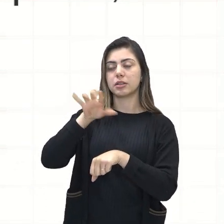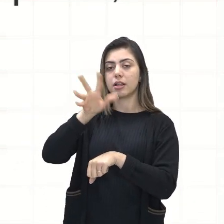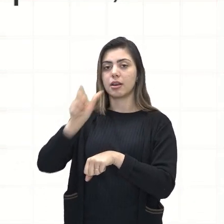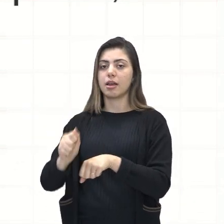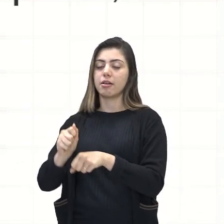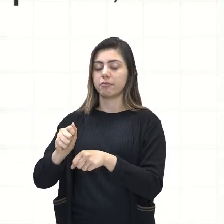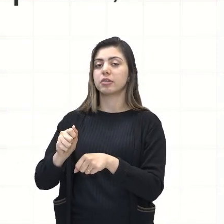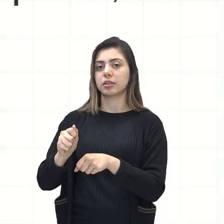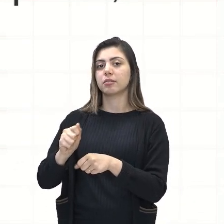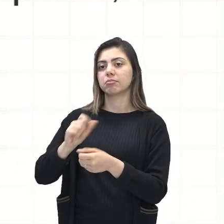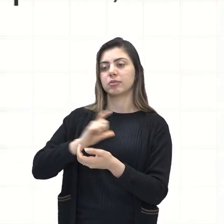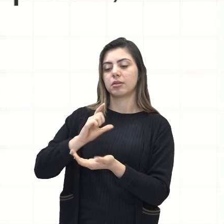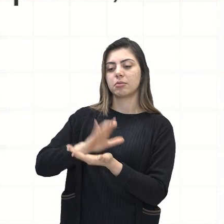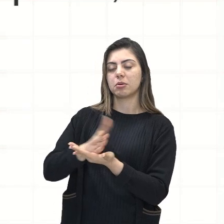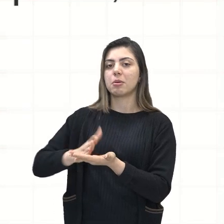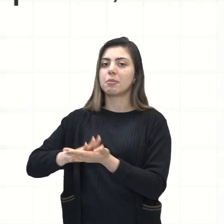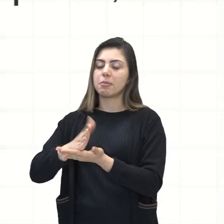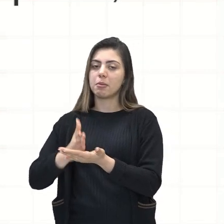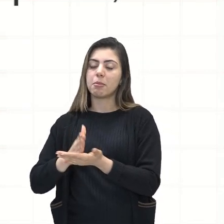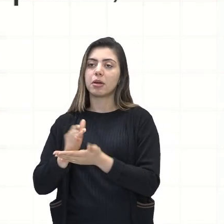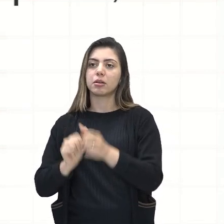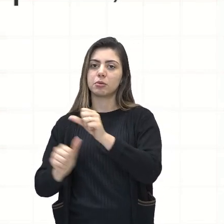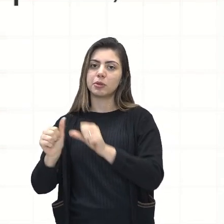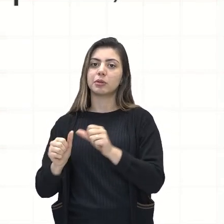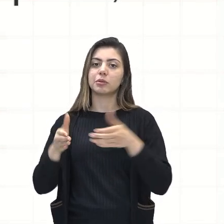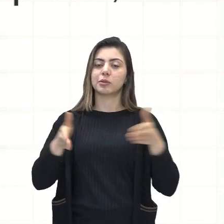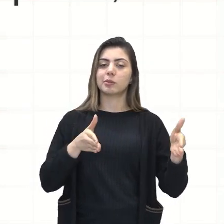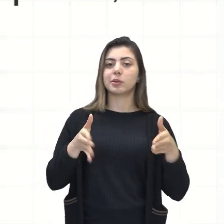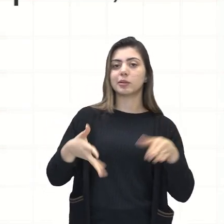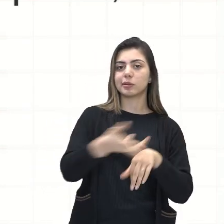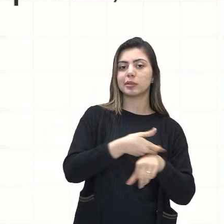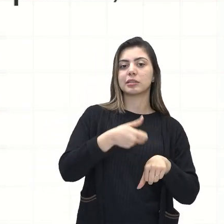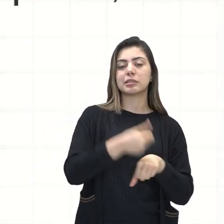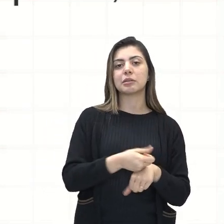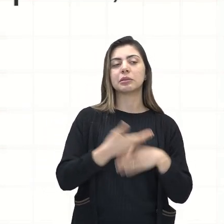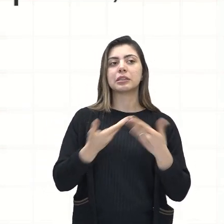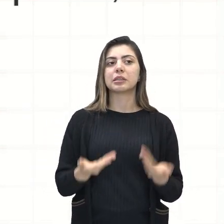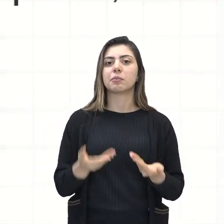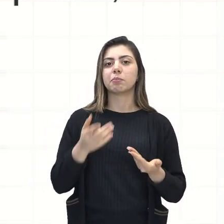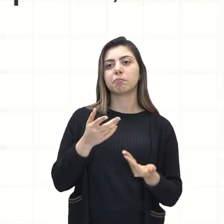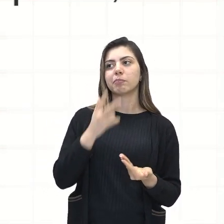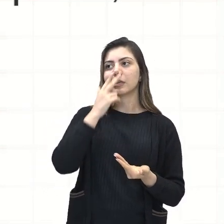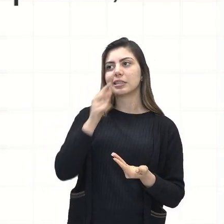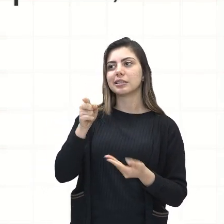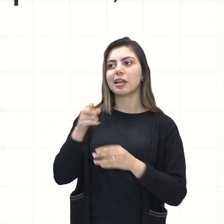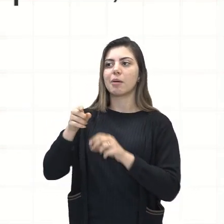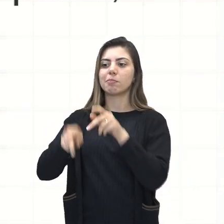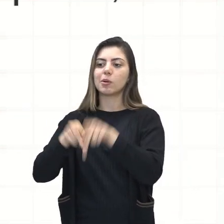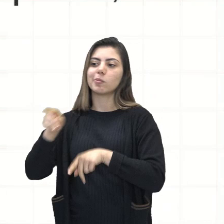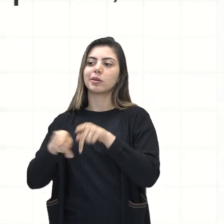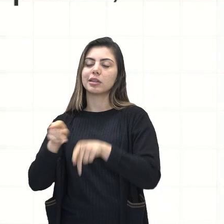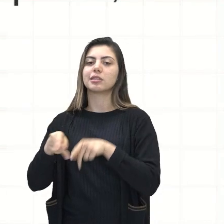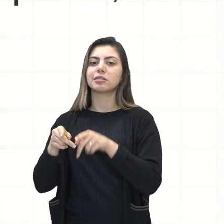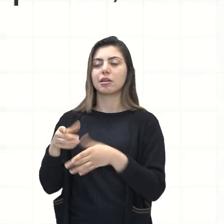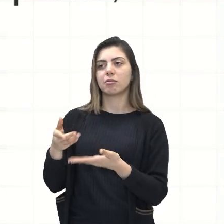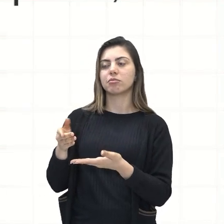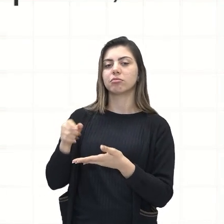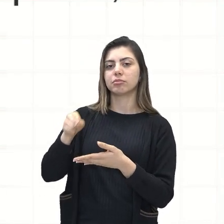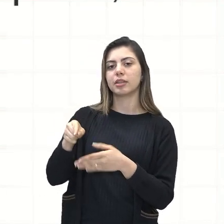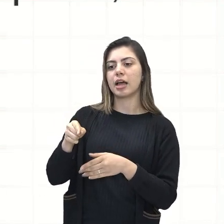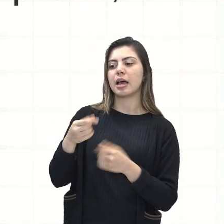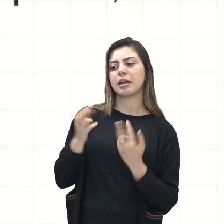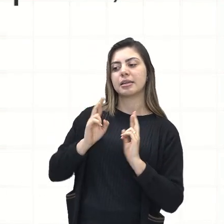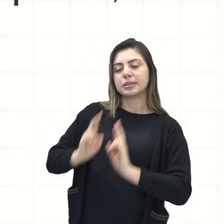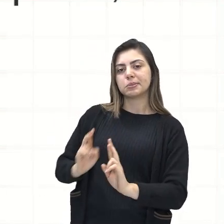imperialismo, em especial, o neocolonialismo, tá, não respeitou as populações nativas. O que isso significa dizer,